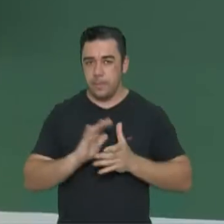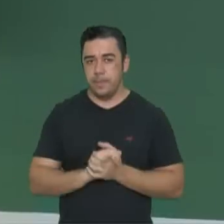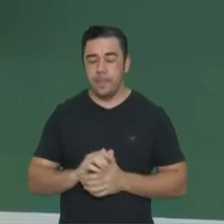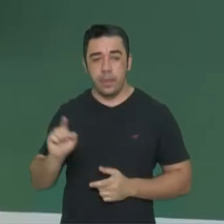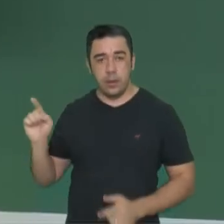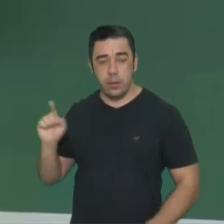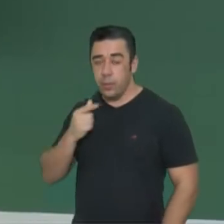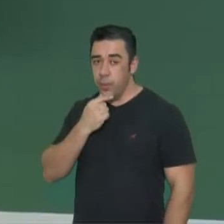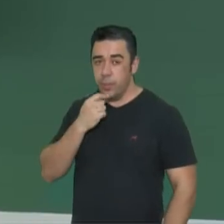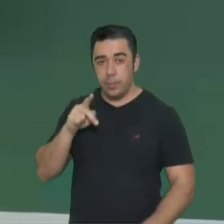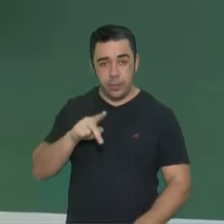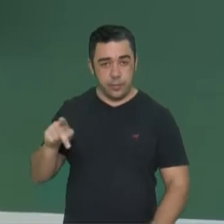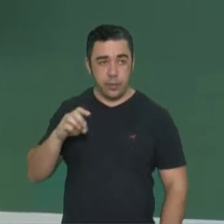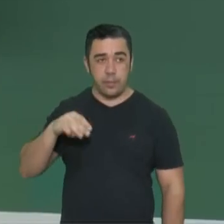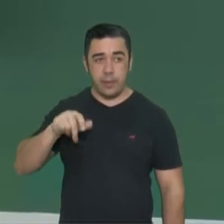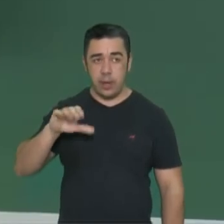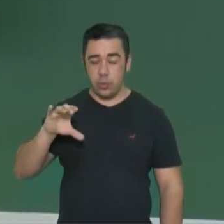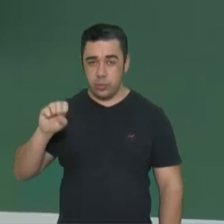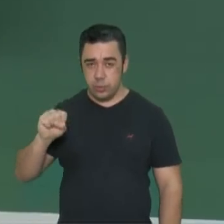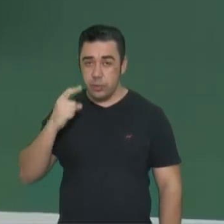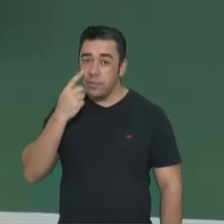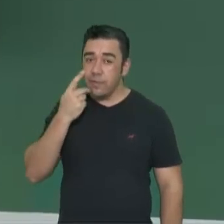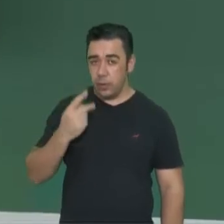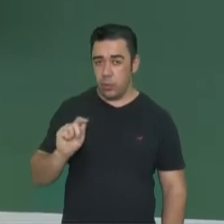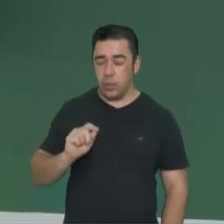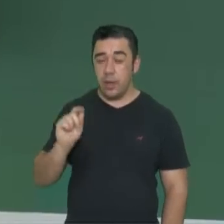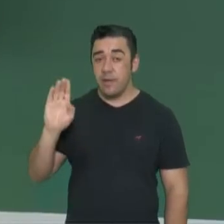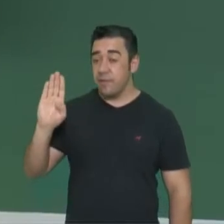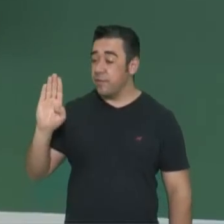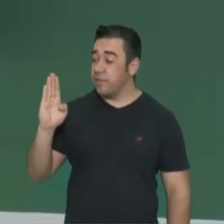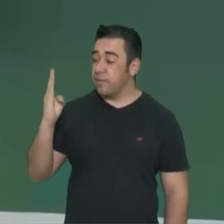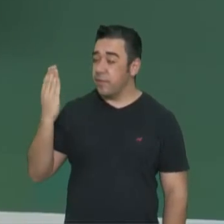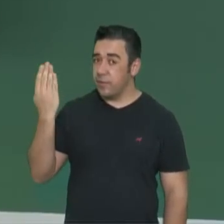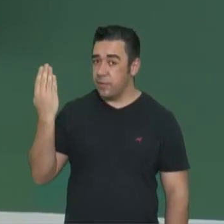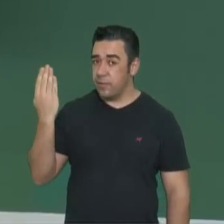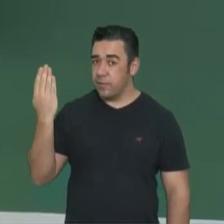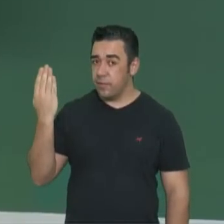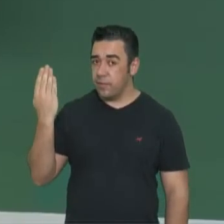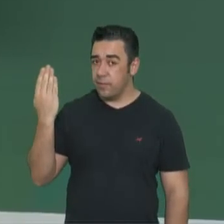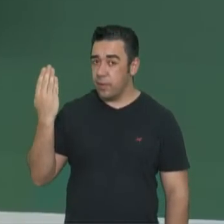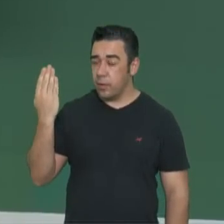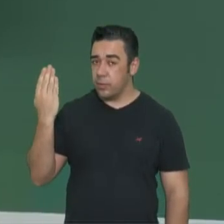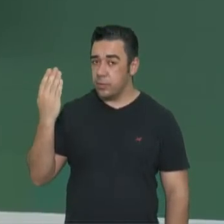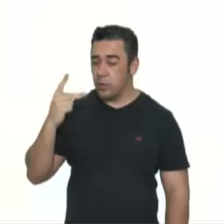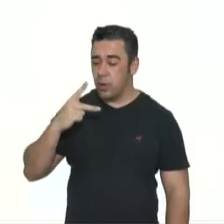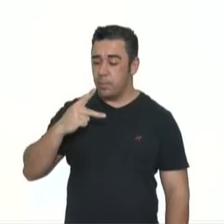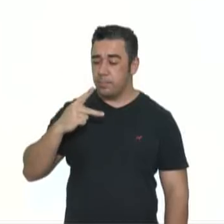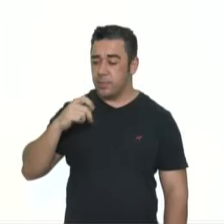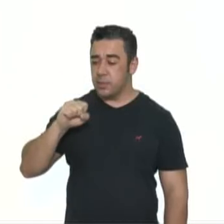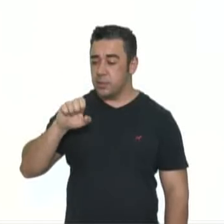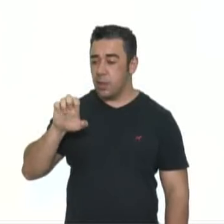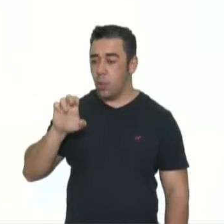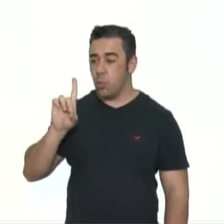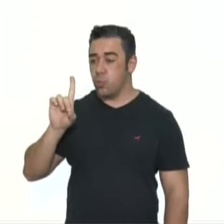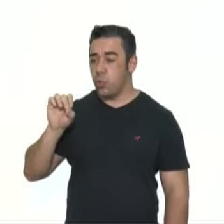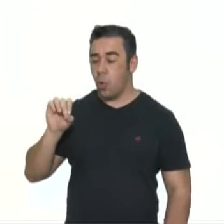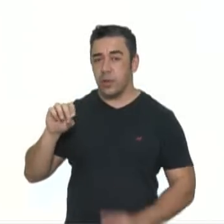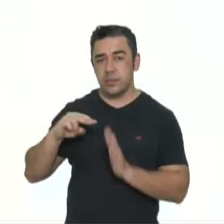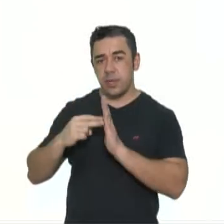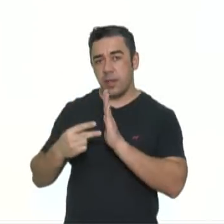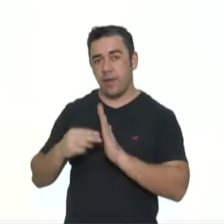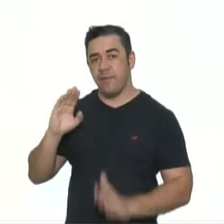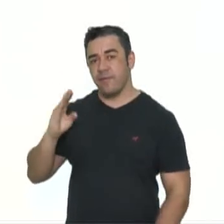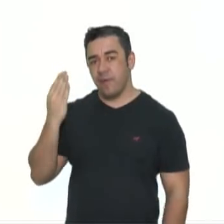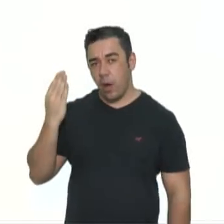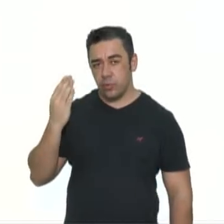Marcos Bagno veio para dizer o seguinte, ó, há um falso dialeto, pseudodialeto, pseudo quer dizer falso.